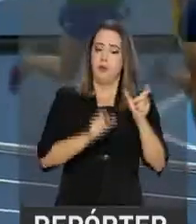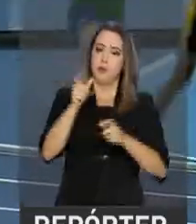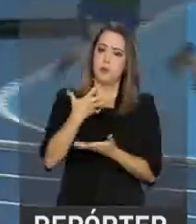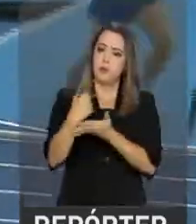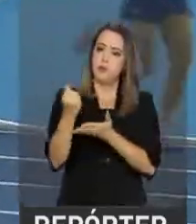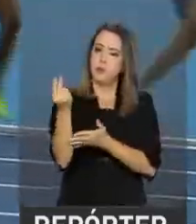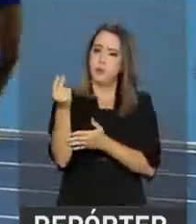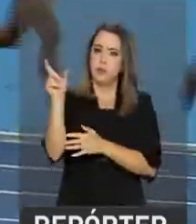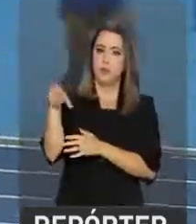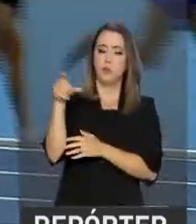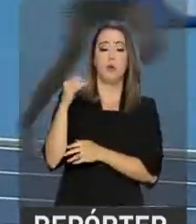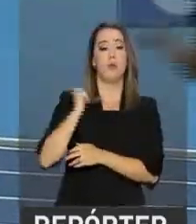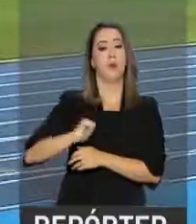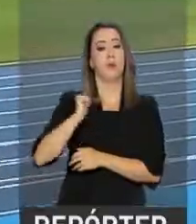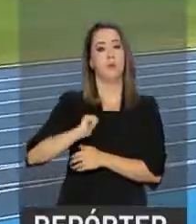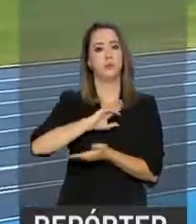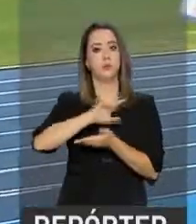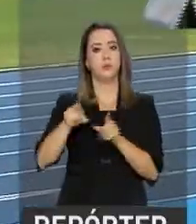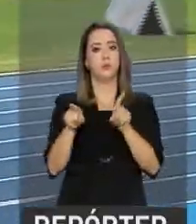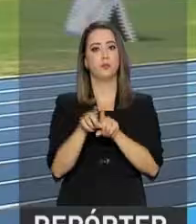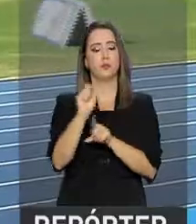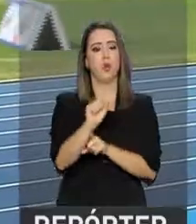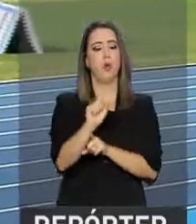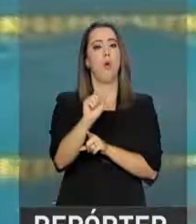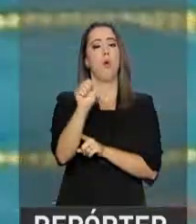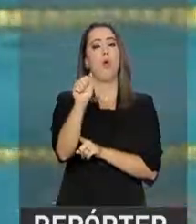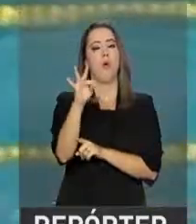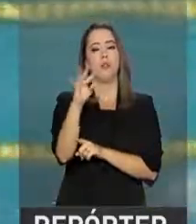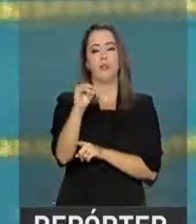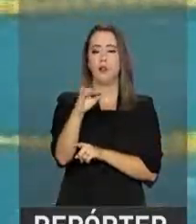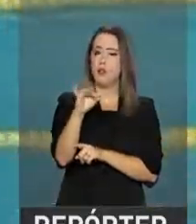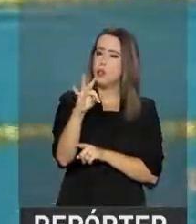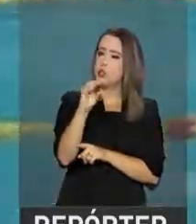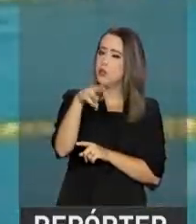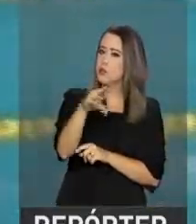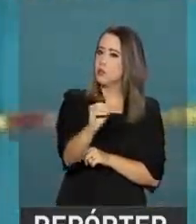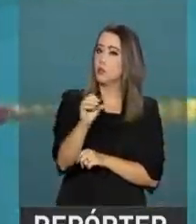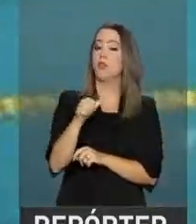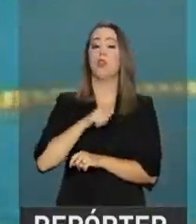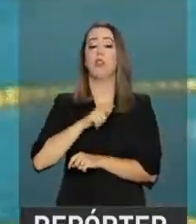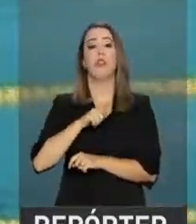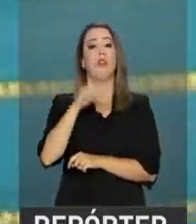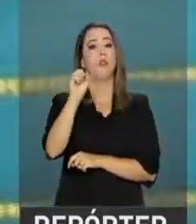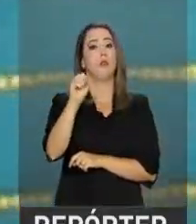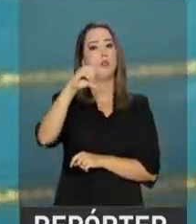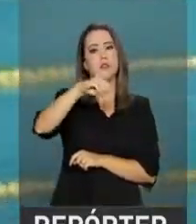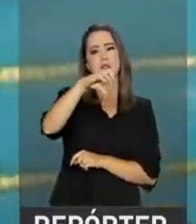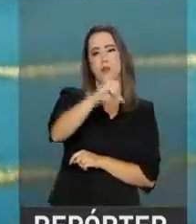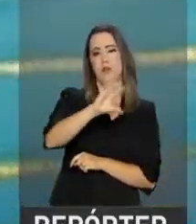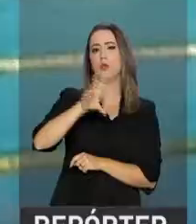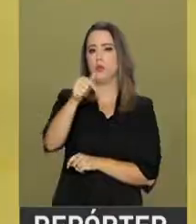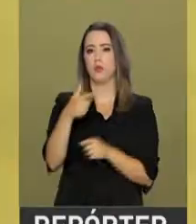com maior número de esportistas patrocinados com 800 noventa e nove no total há também centenas de bolsas